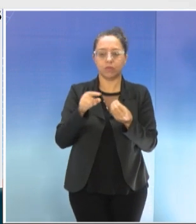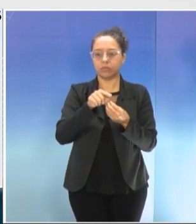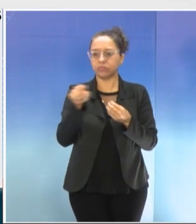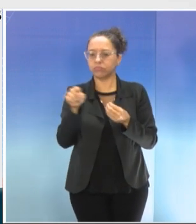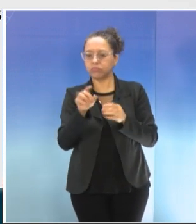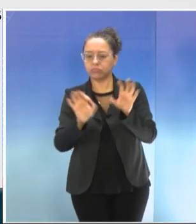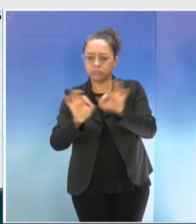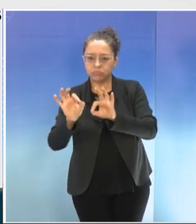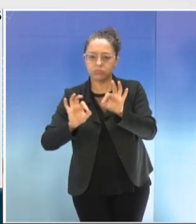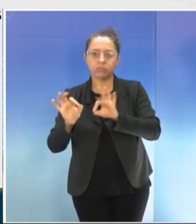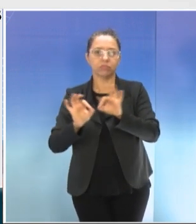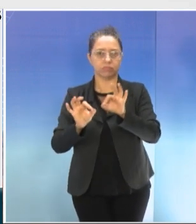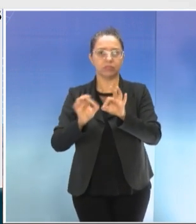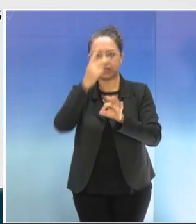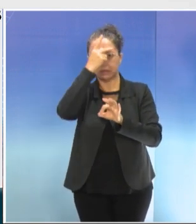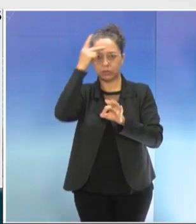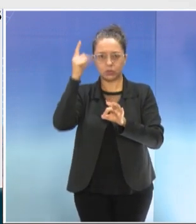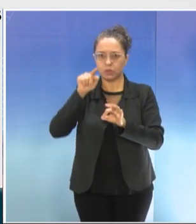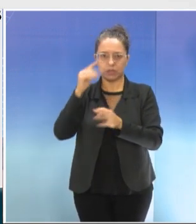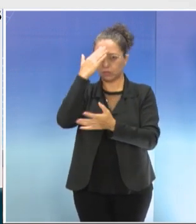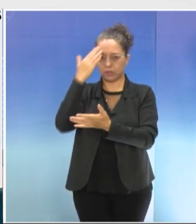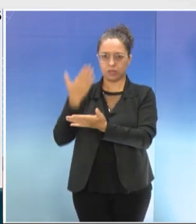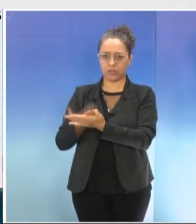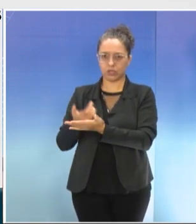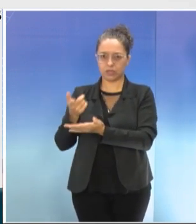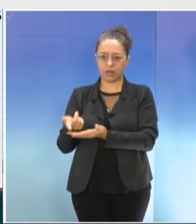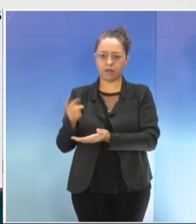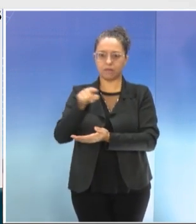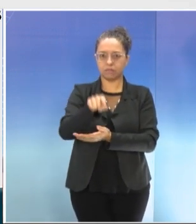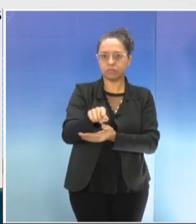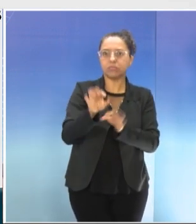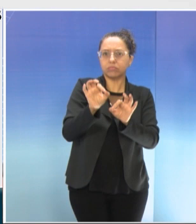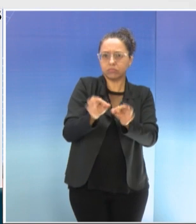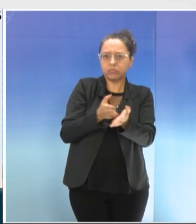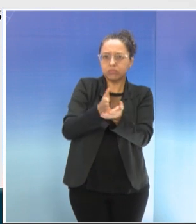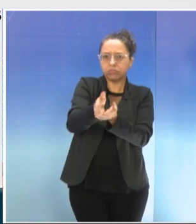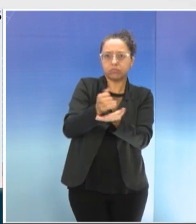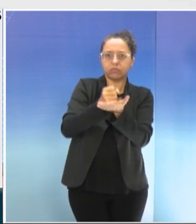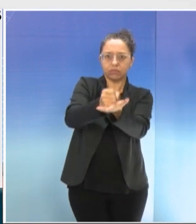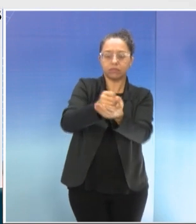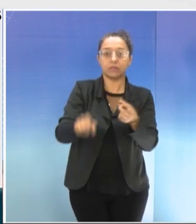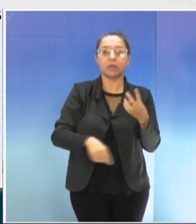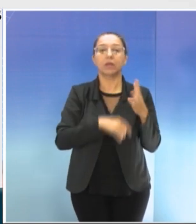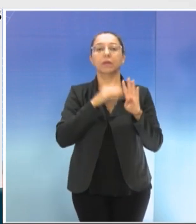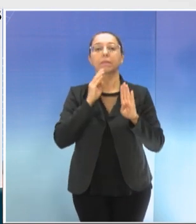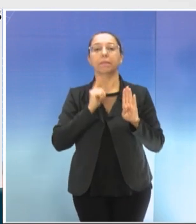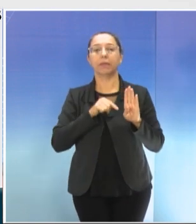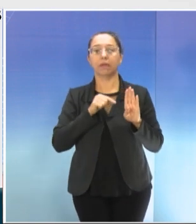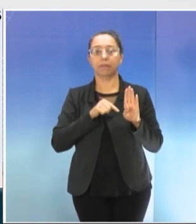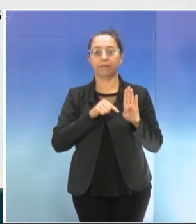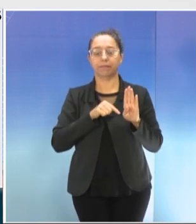quê? Letra A, reiterar a ortodoxia religiosa